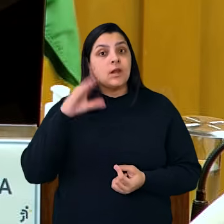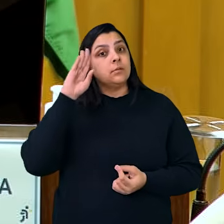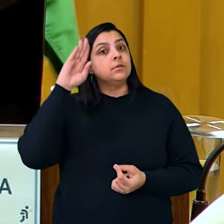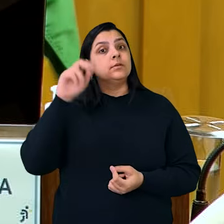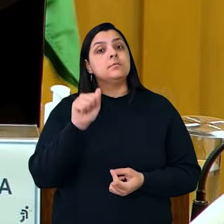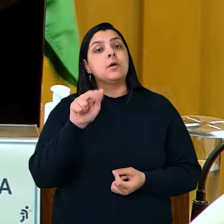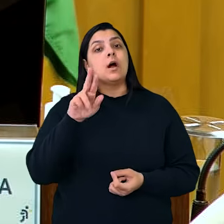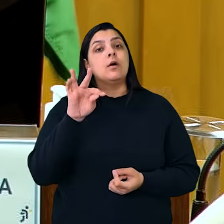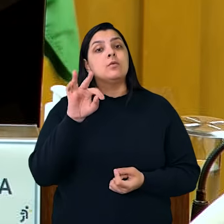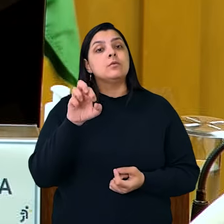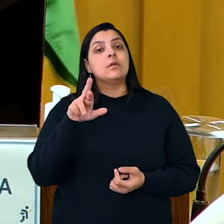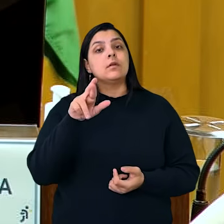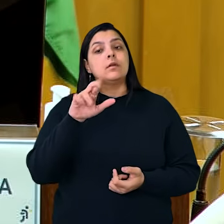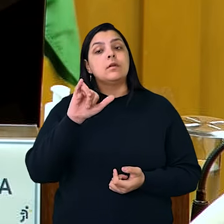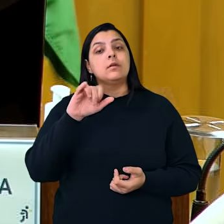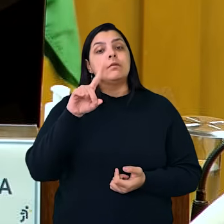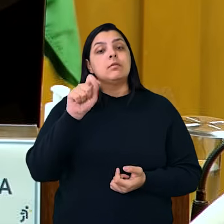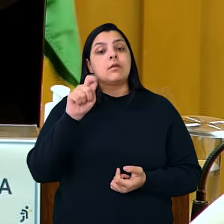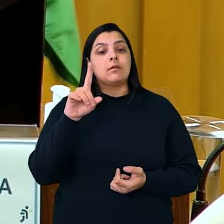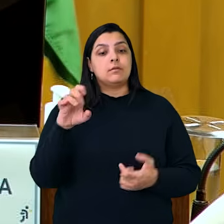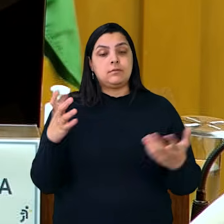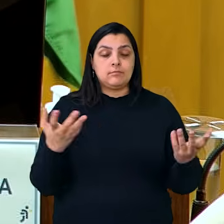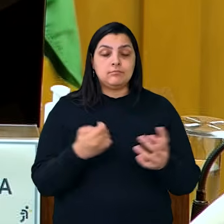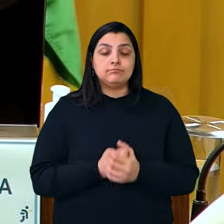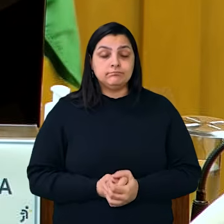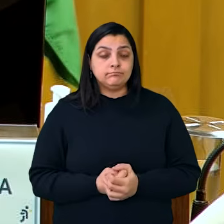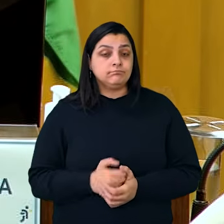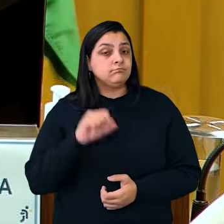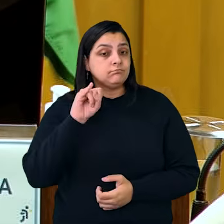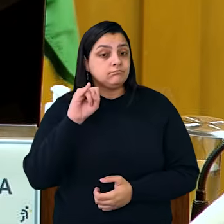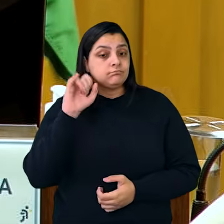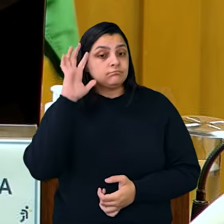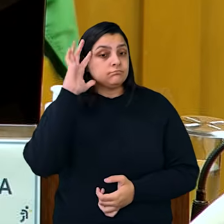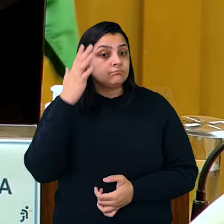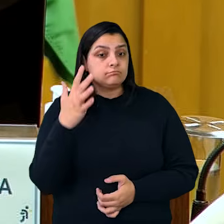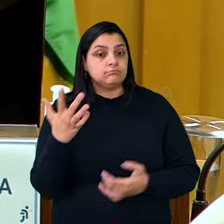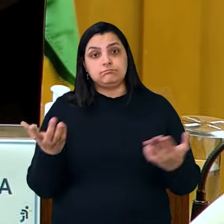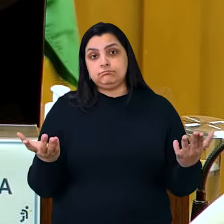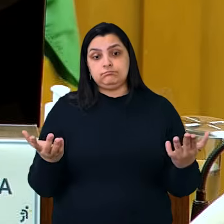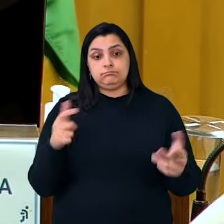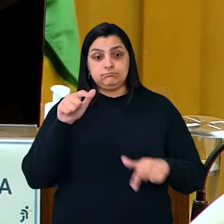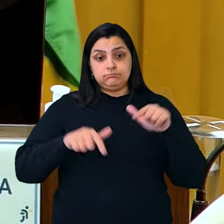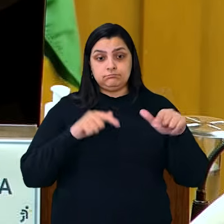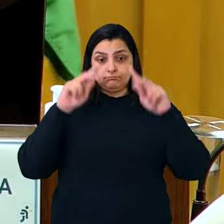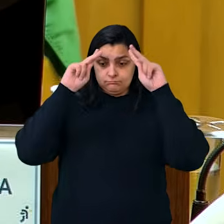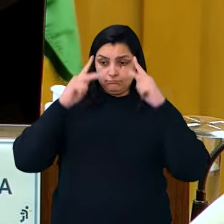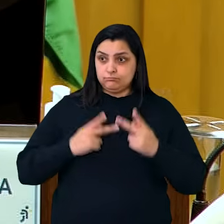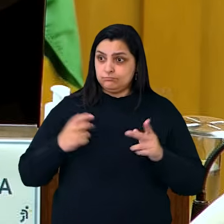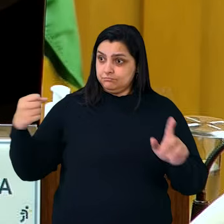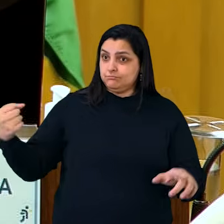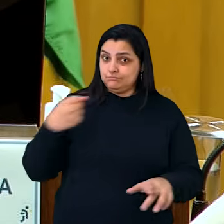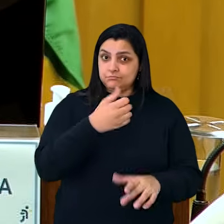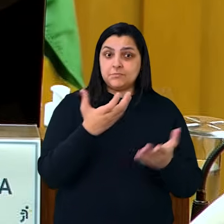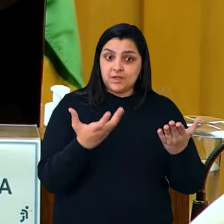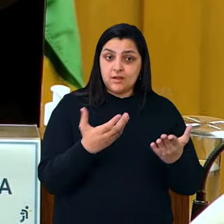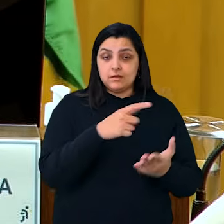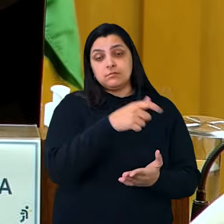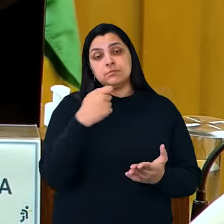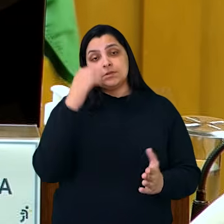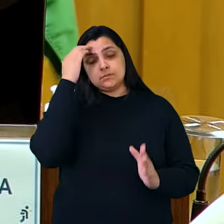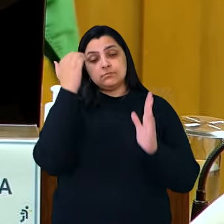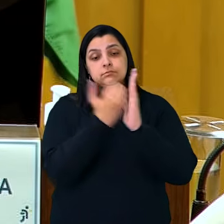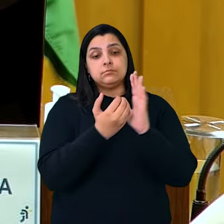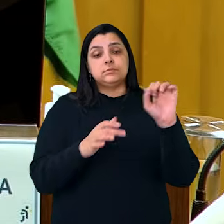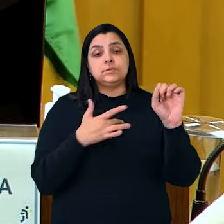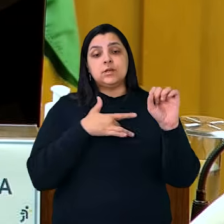do princípio da alteridade ao tomador de serviços. Se ele resolve se valer do trabalho humano, ele tem que cumprir as